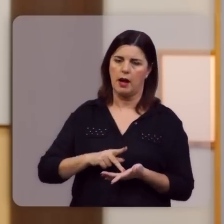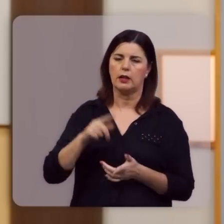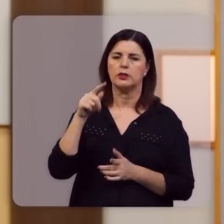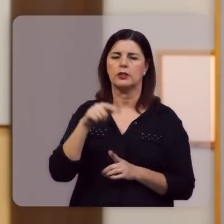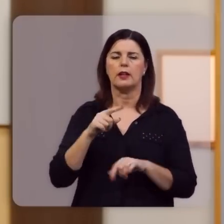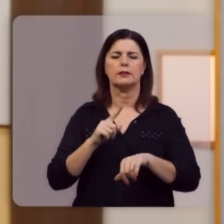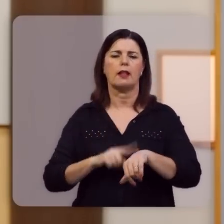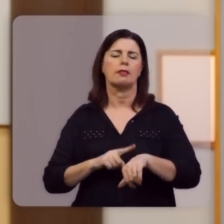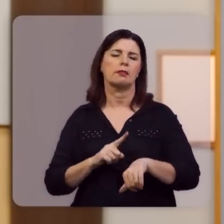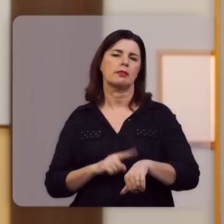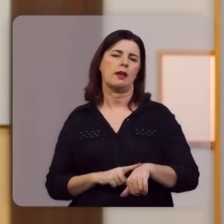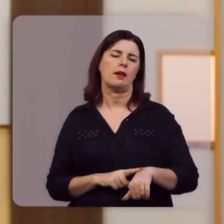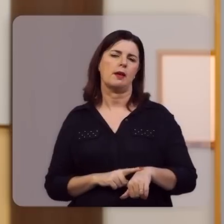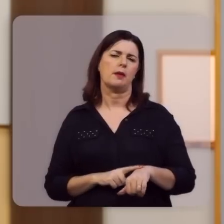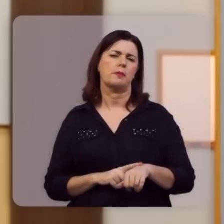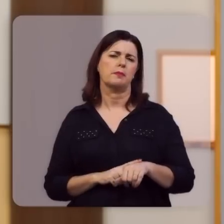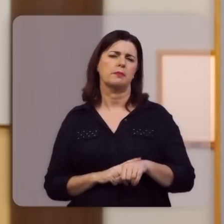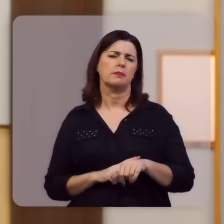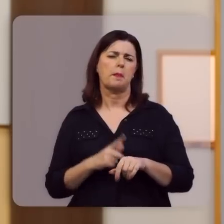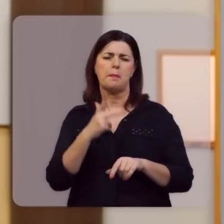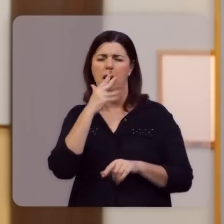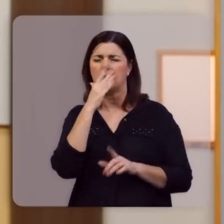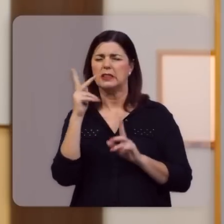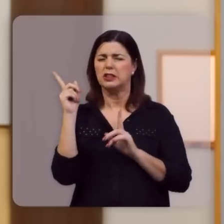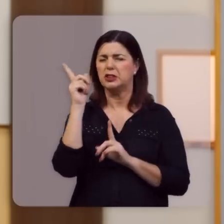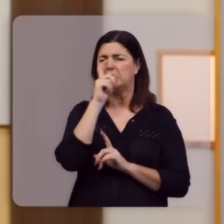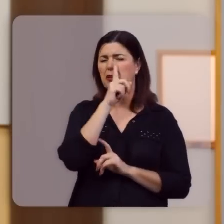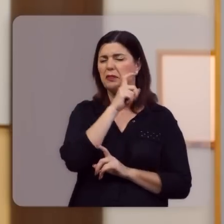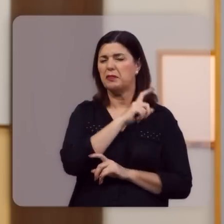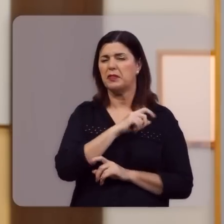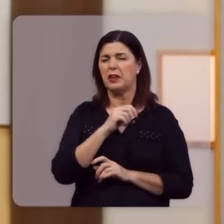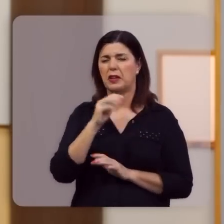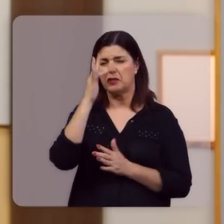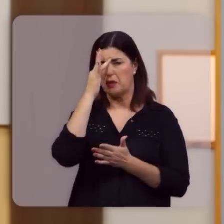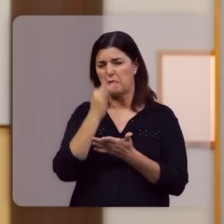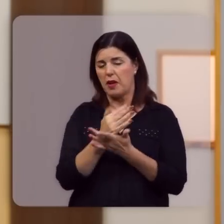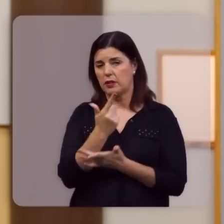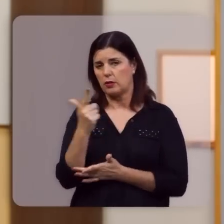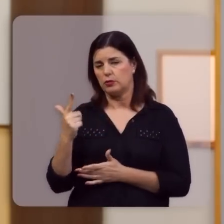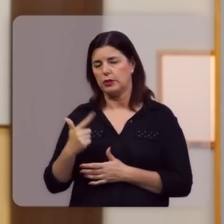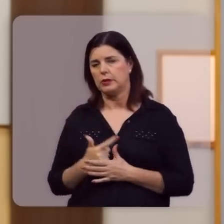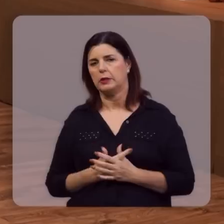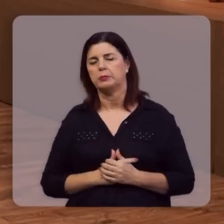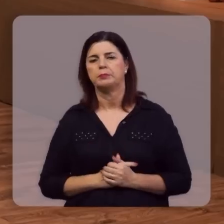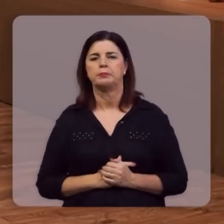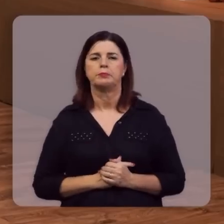neste cenário tão cinzento de apostasia religiosa.